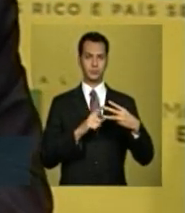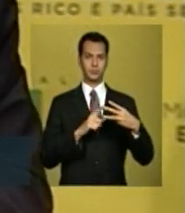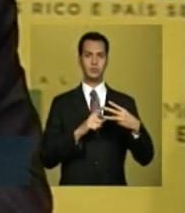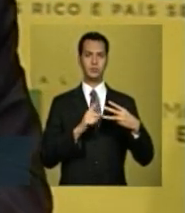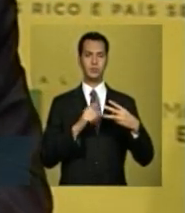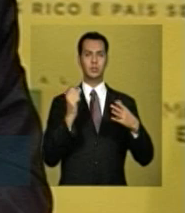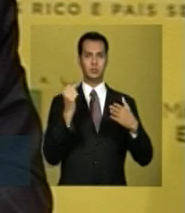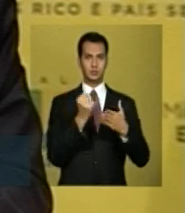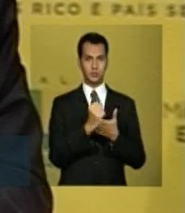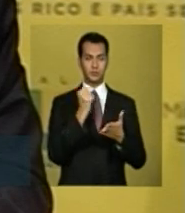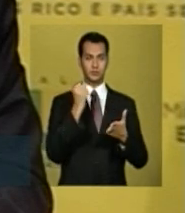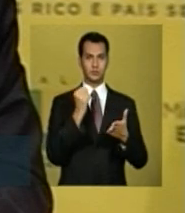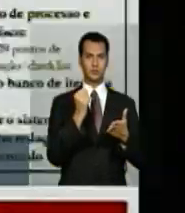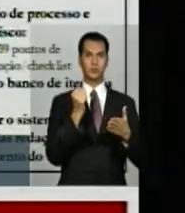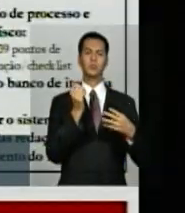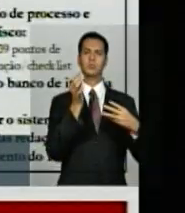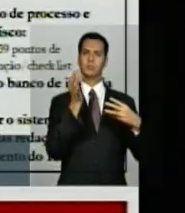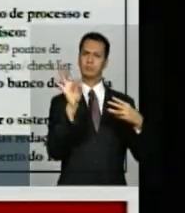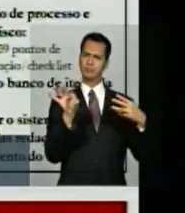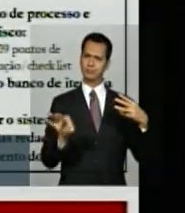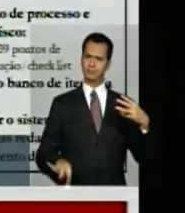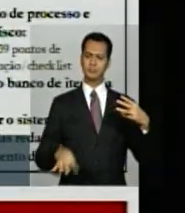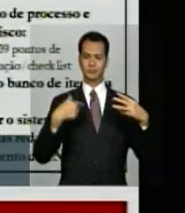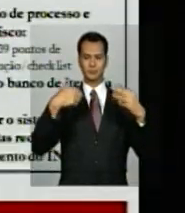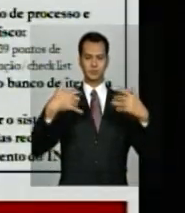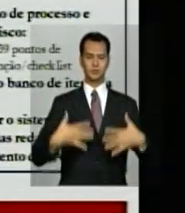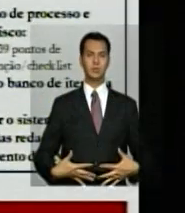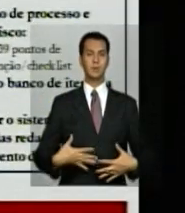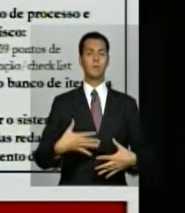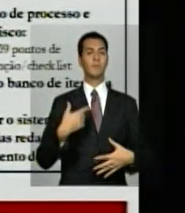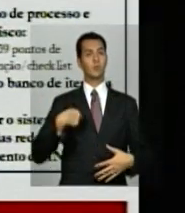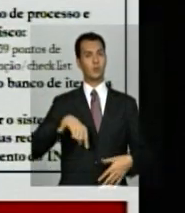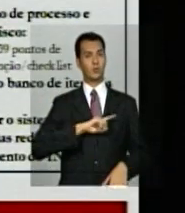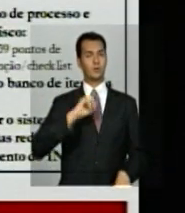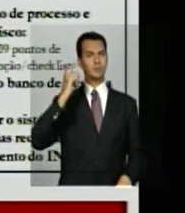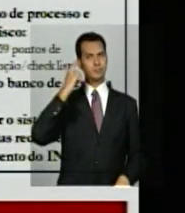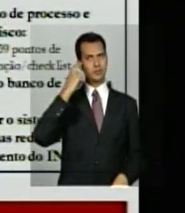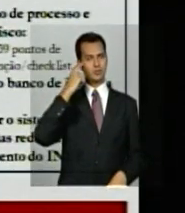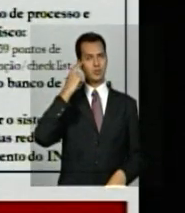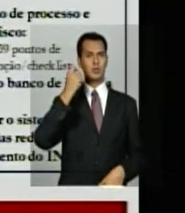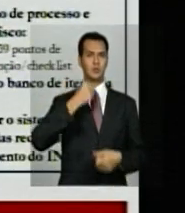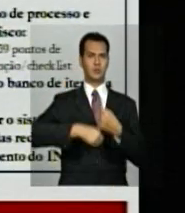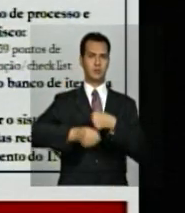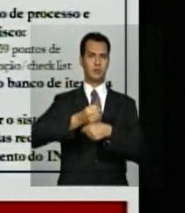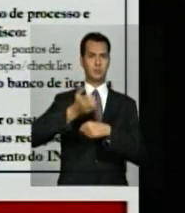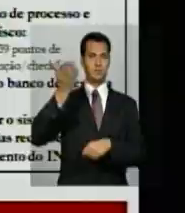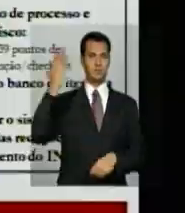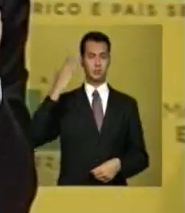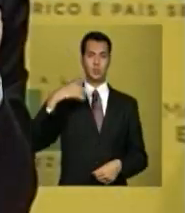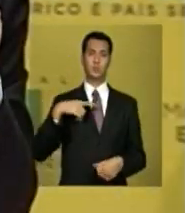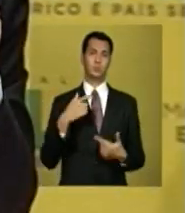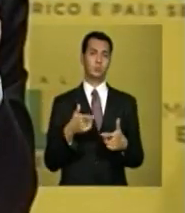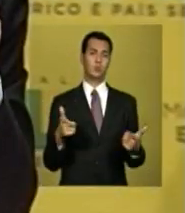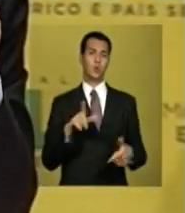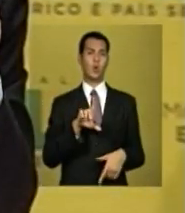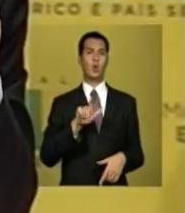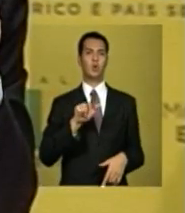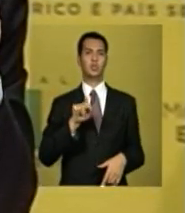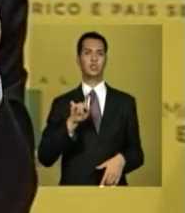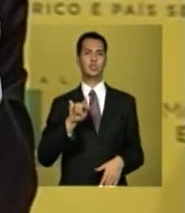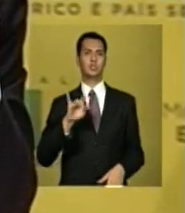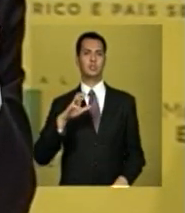do processo nós achamos que vamos ter o ano passado e é bom lembrar nós não tivemos um problema